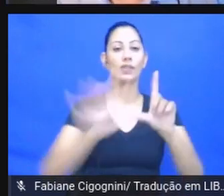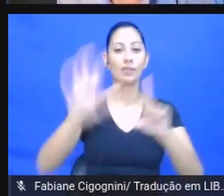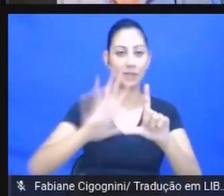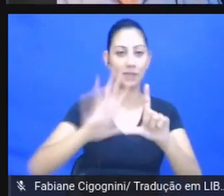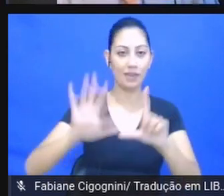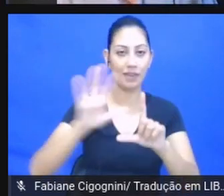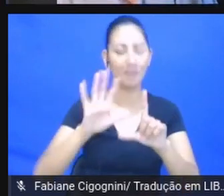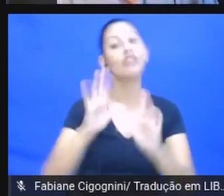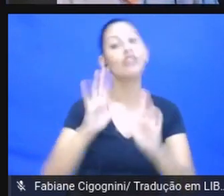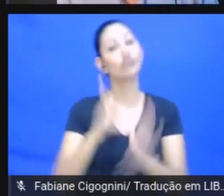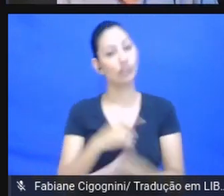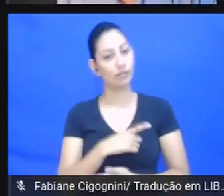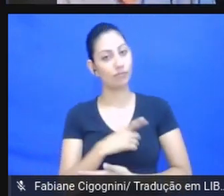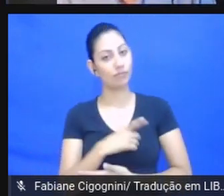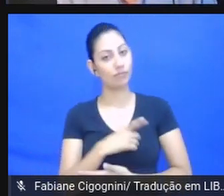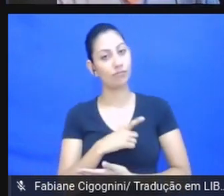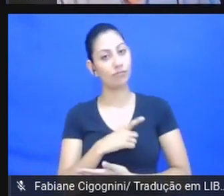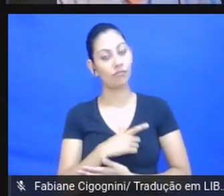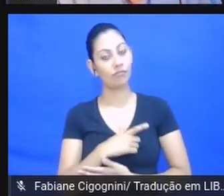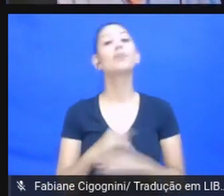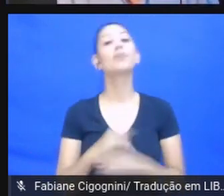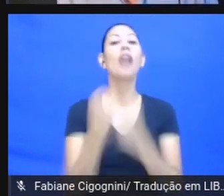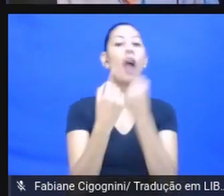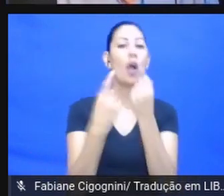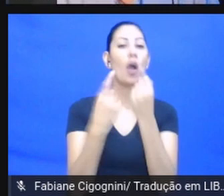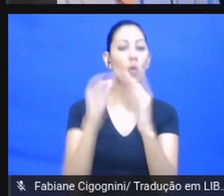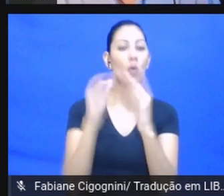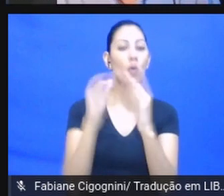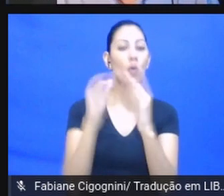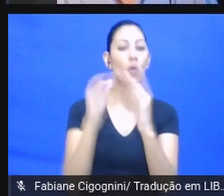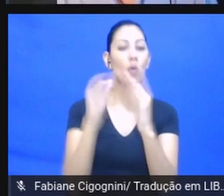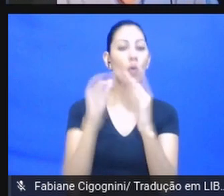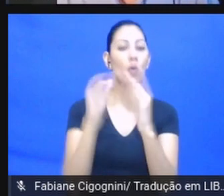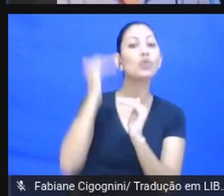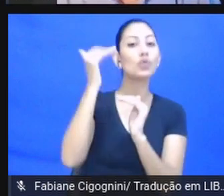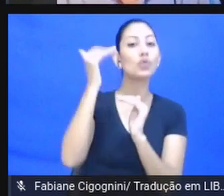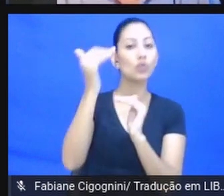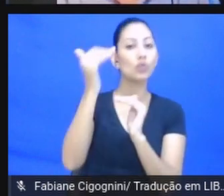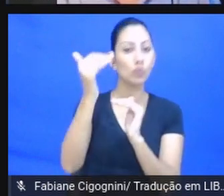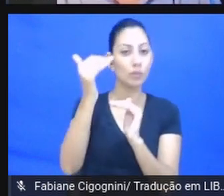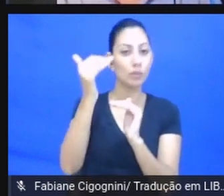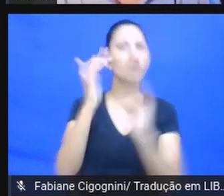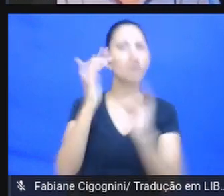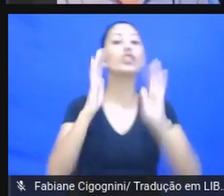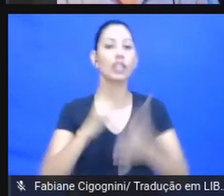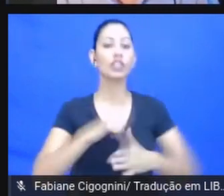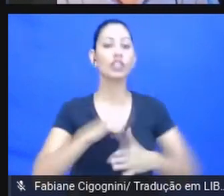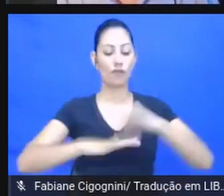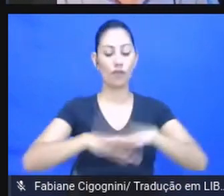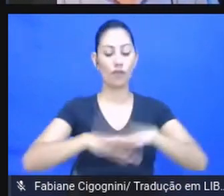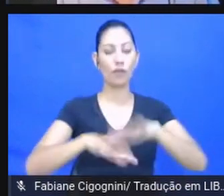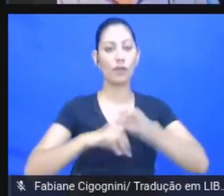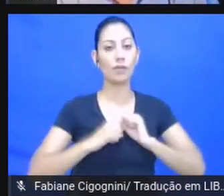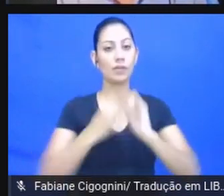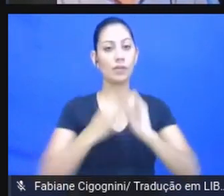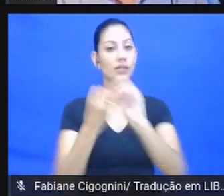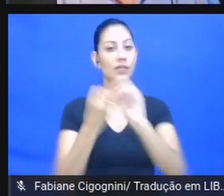ensino superior, muitas delas já tinham uma parte também do corpo docente envolvido com atividades à